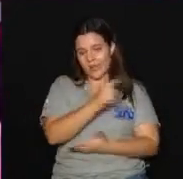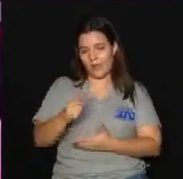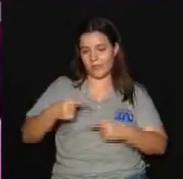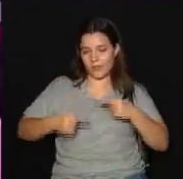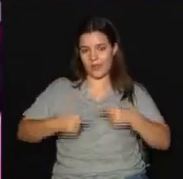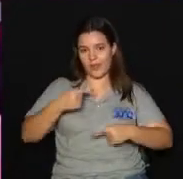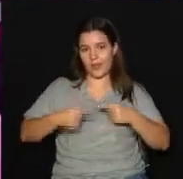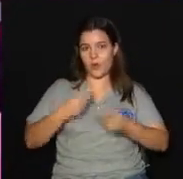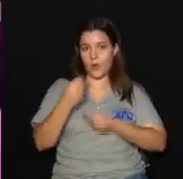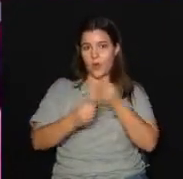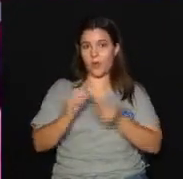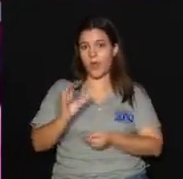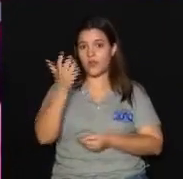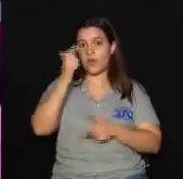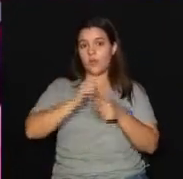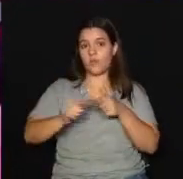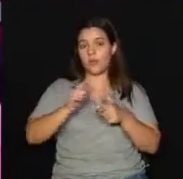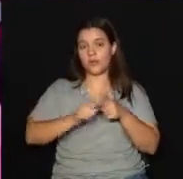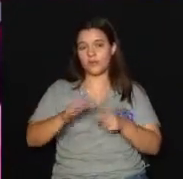Você